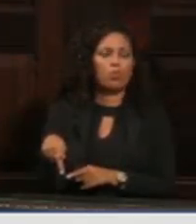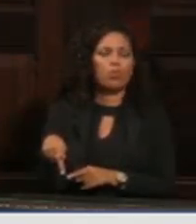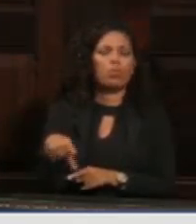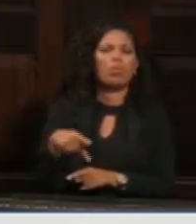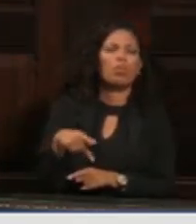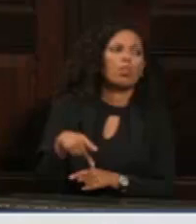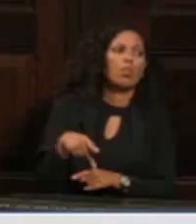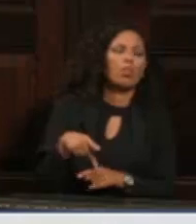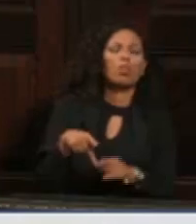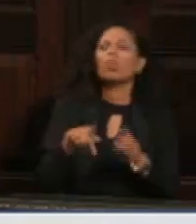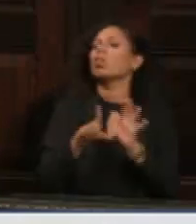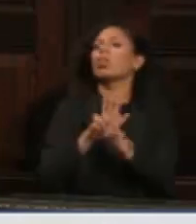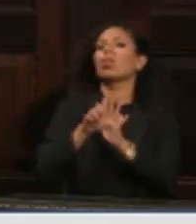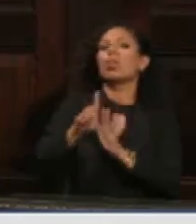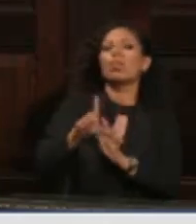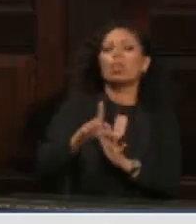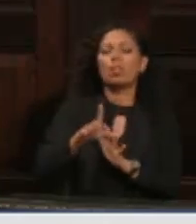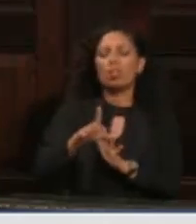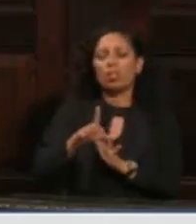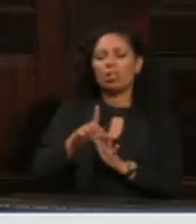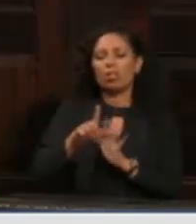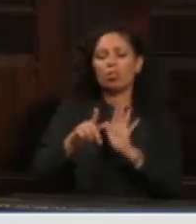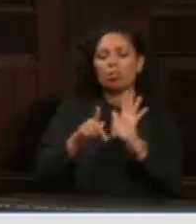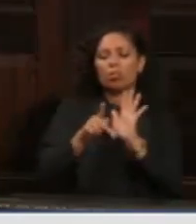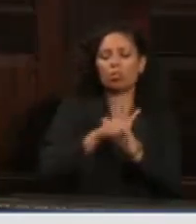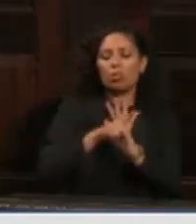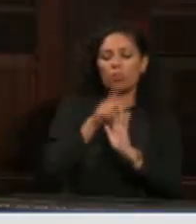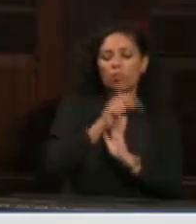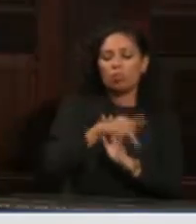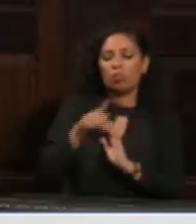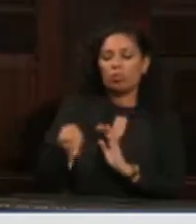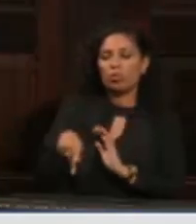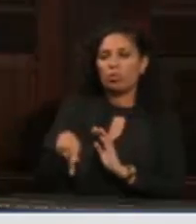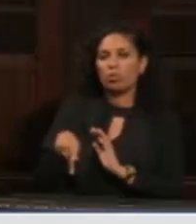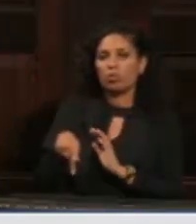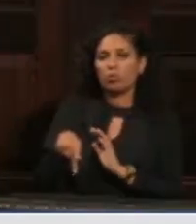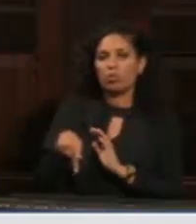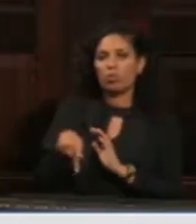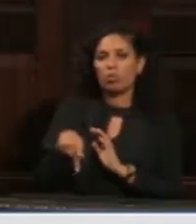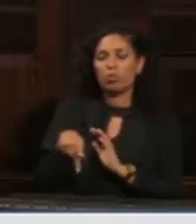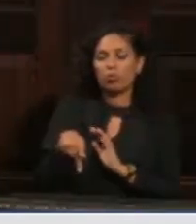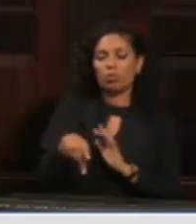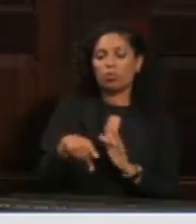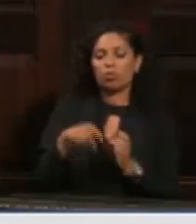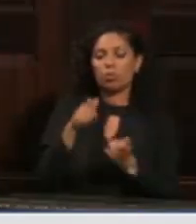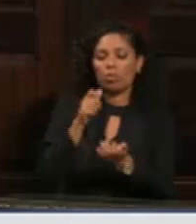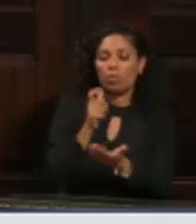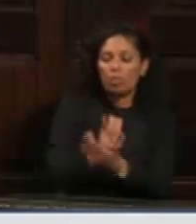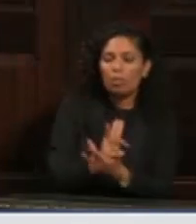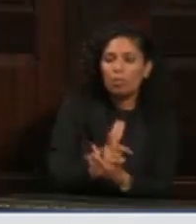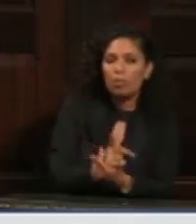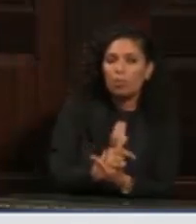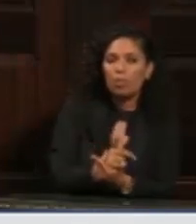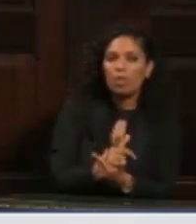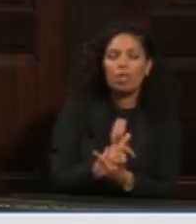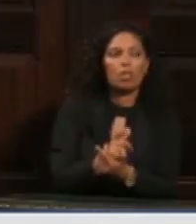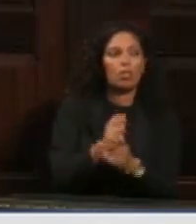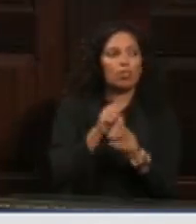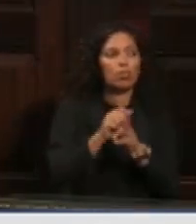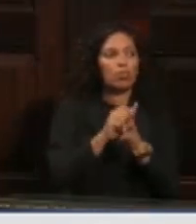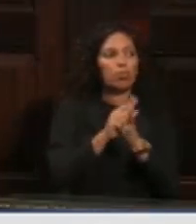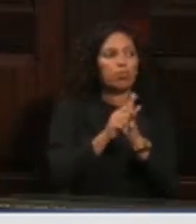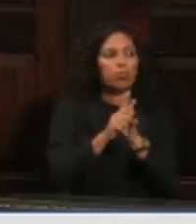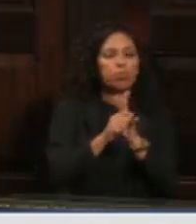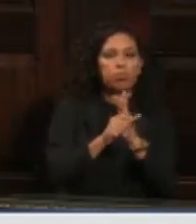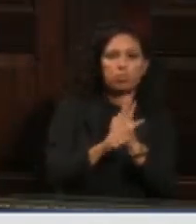referência à lei que instituiu o piso salarial nacional do Magistério Público da Educação Básica, a lei que Vossa Excelência conhece. Já debatemos isso, inclusive, na